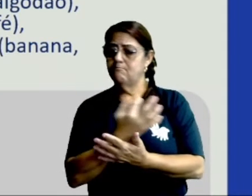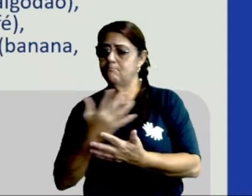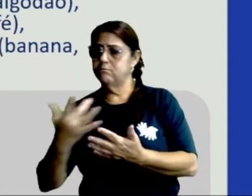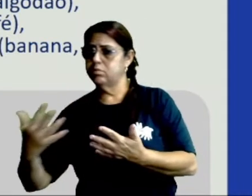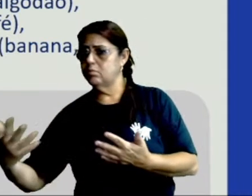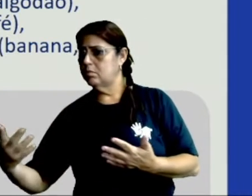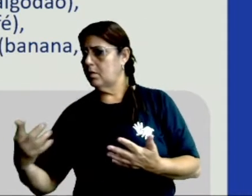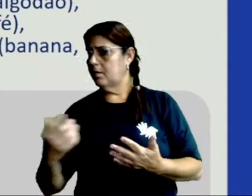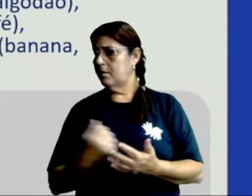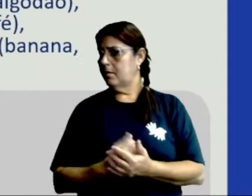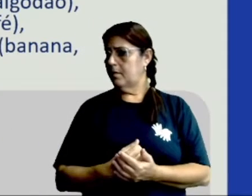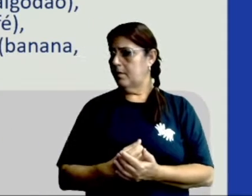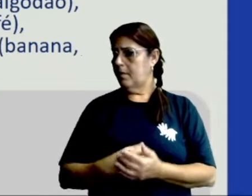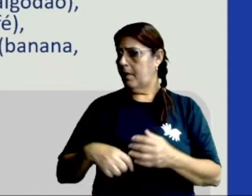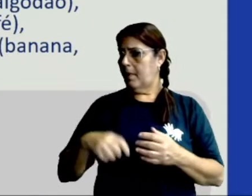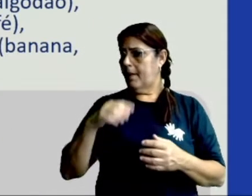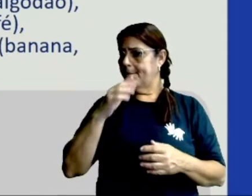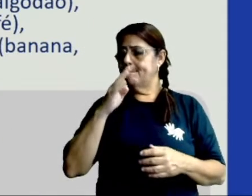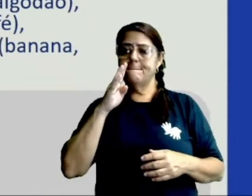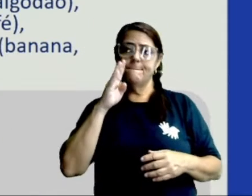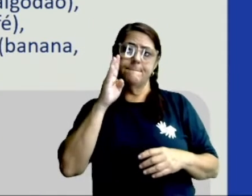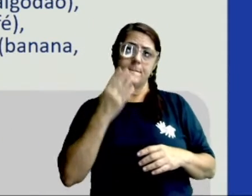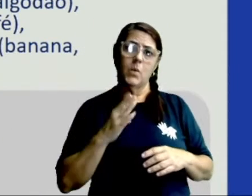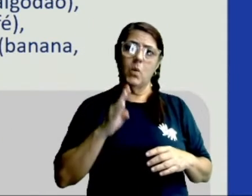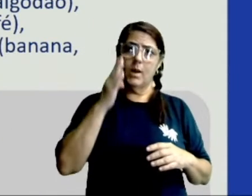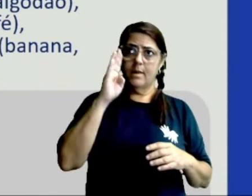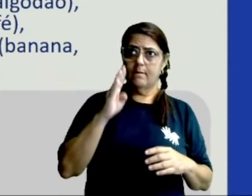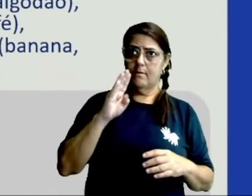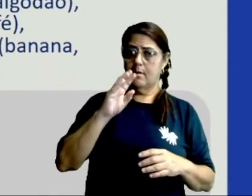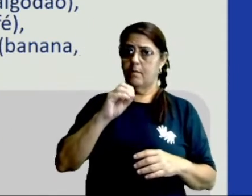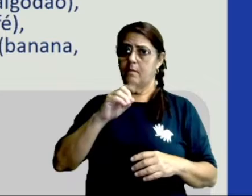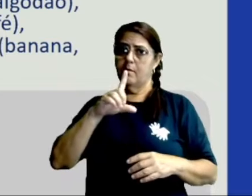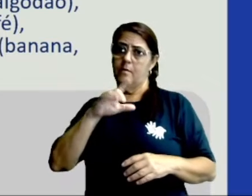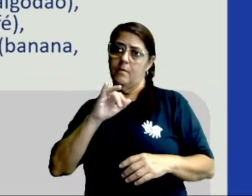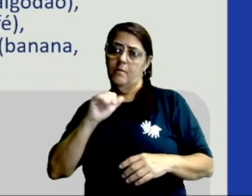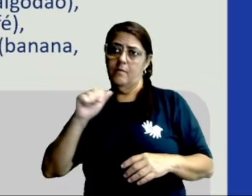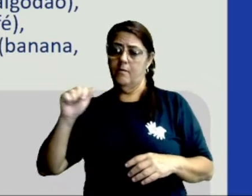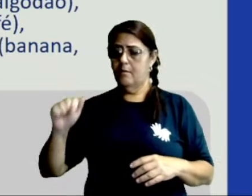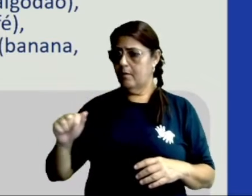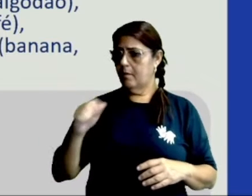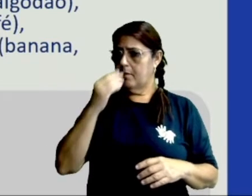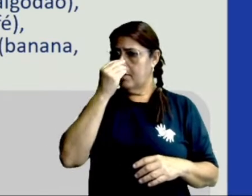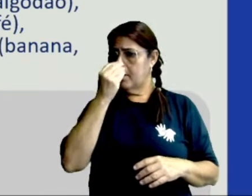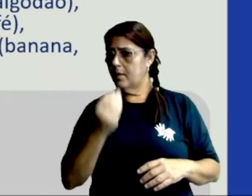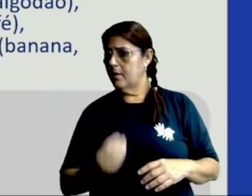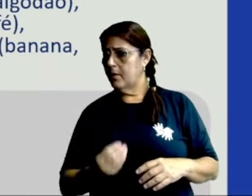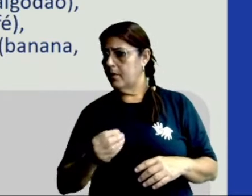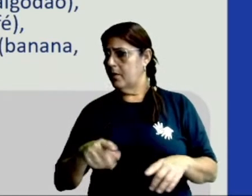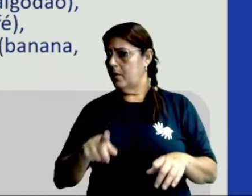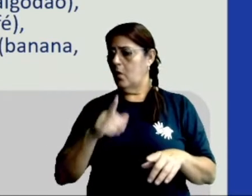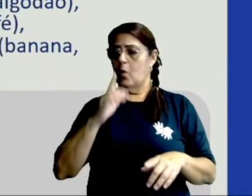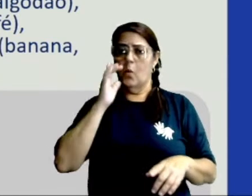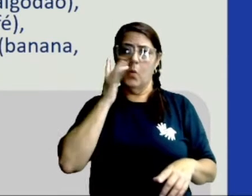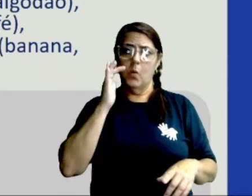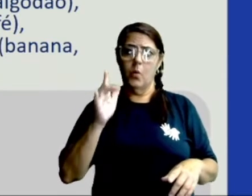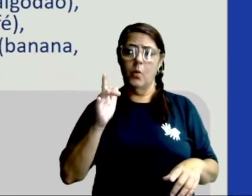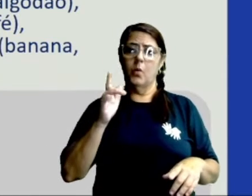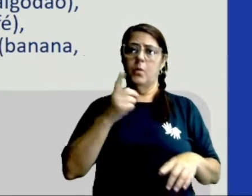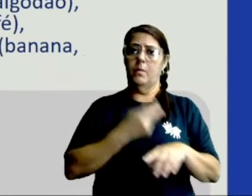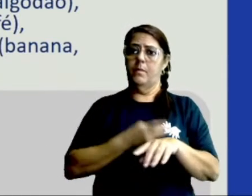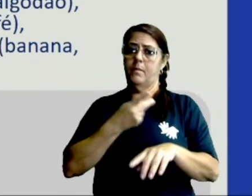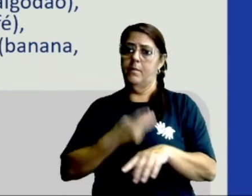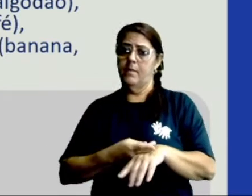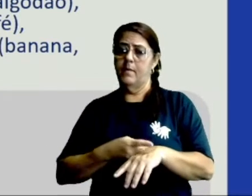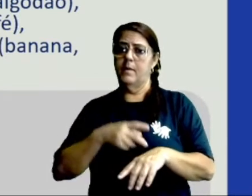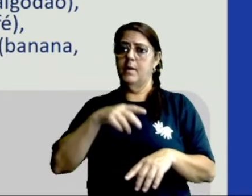pescados. Bolívia, né, com gás natural, estranho e outros minerais. Peru com cobre, ouro, prata, zinco